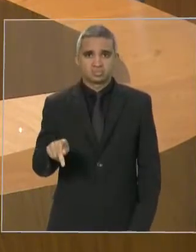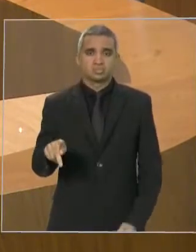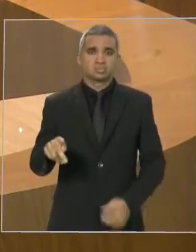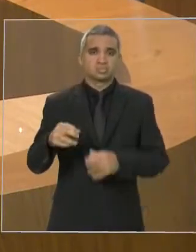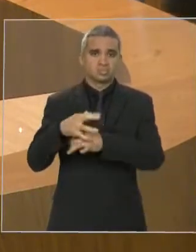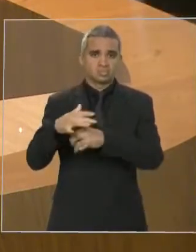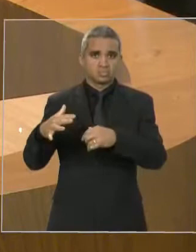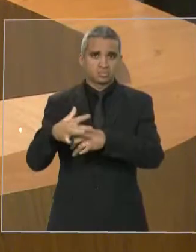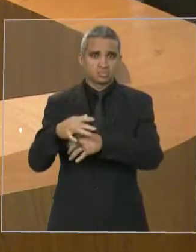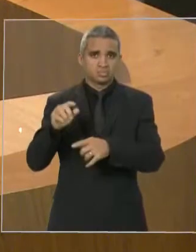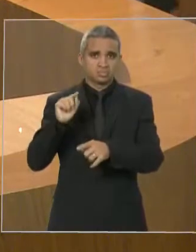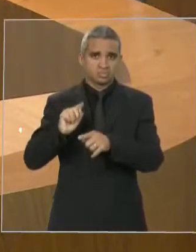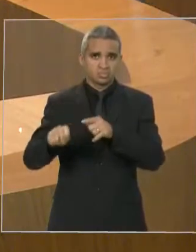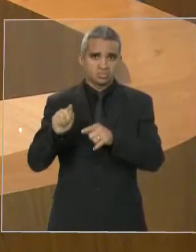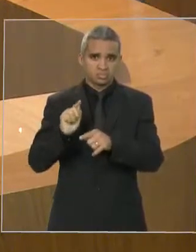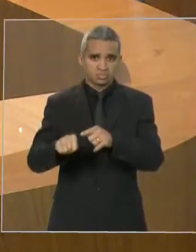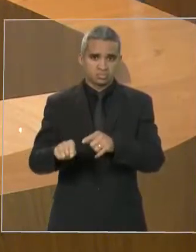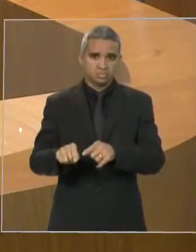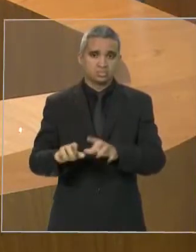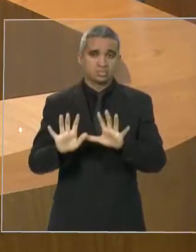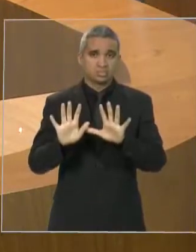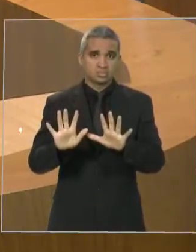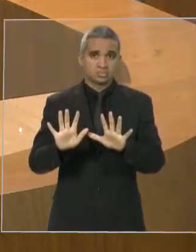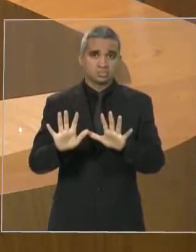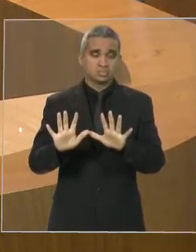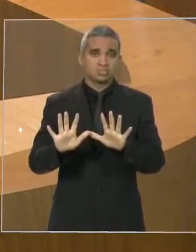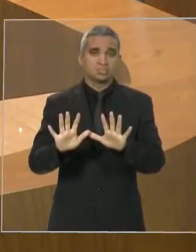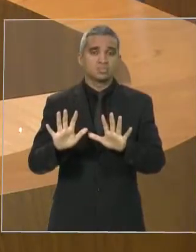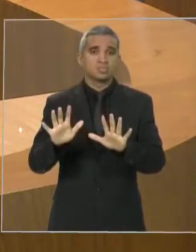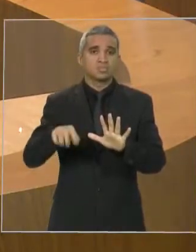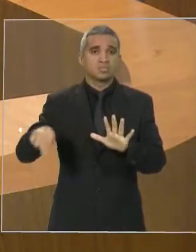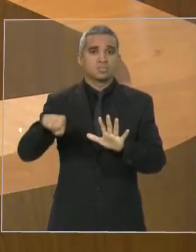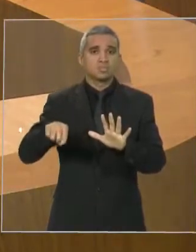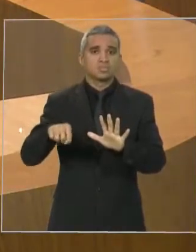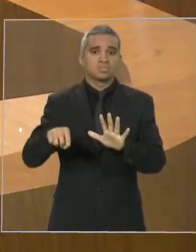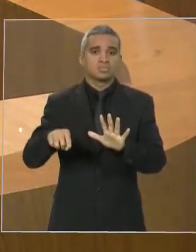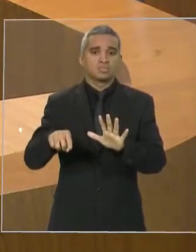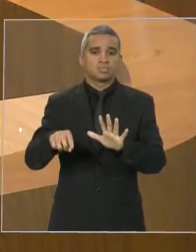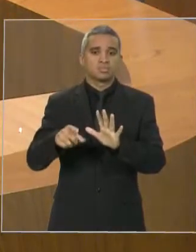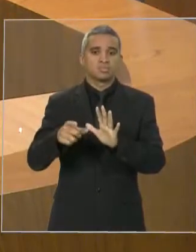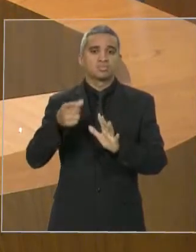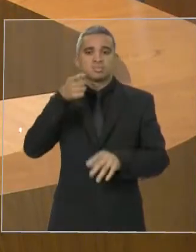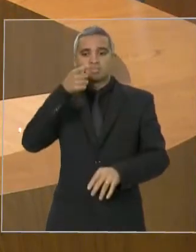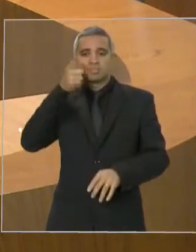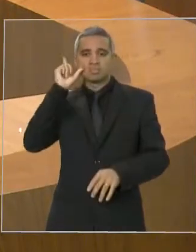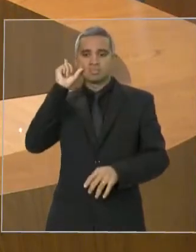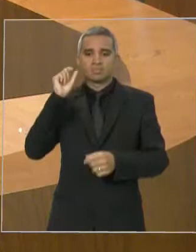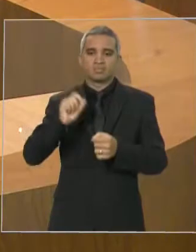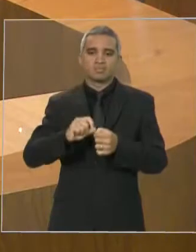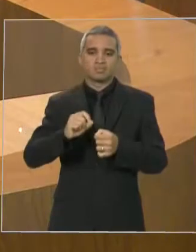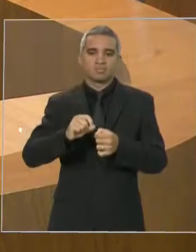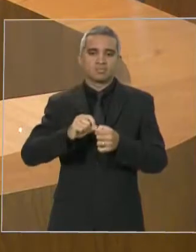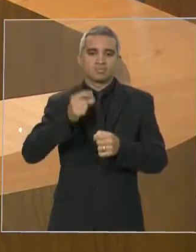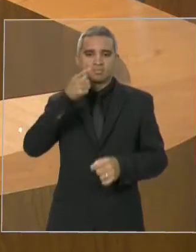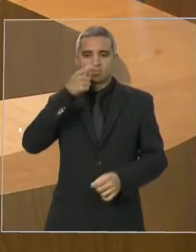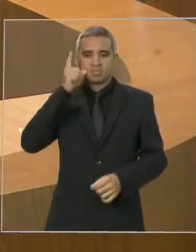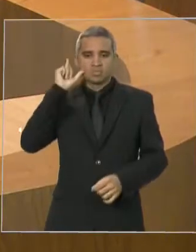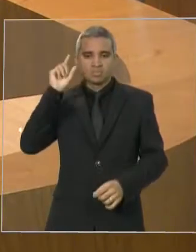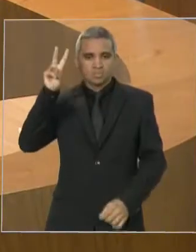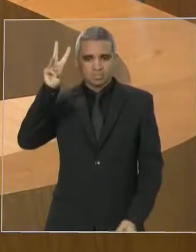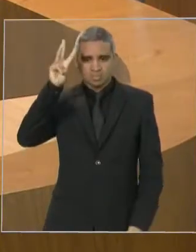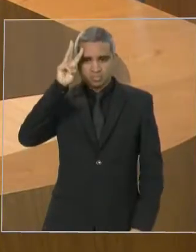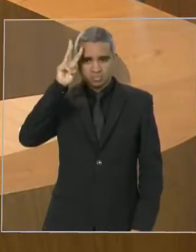daquela cidade, mas que anteciparam para ontem. Anteciparam para ontem, na